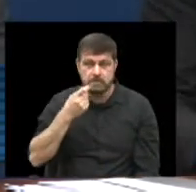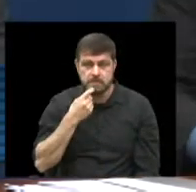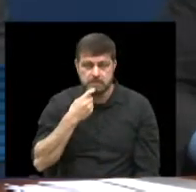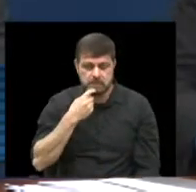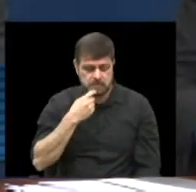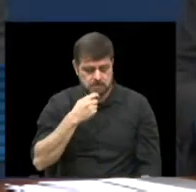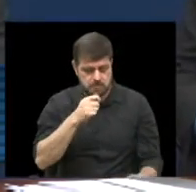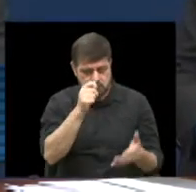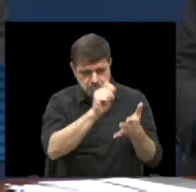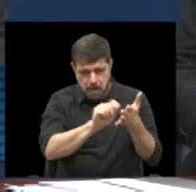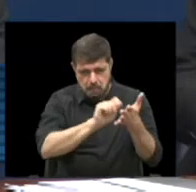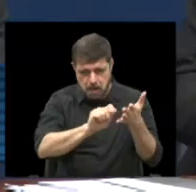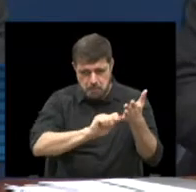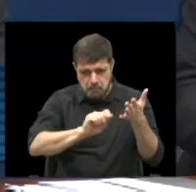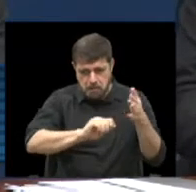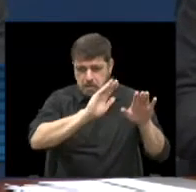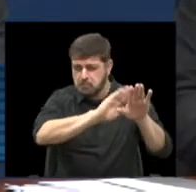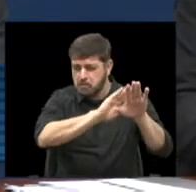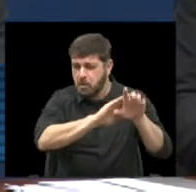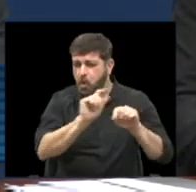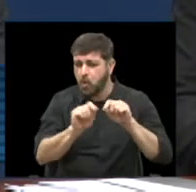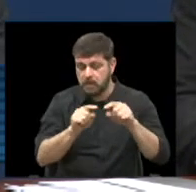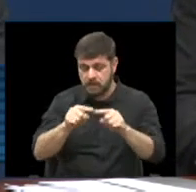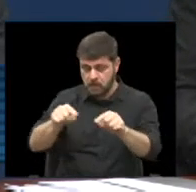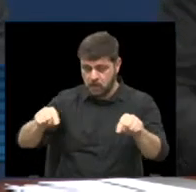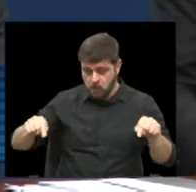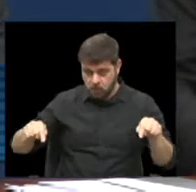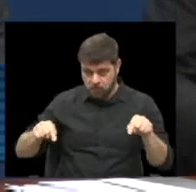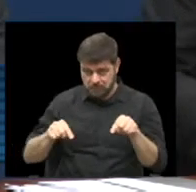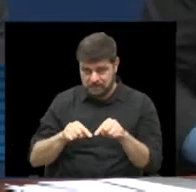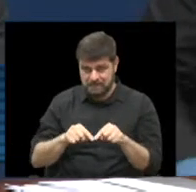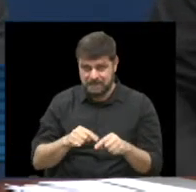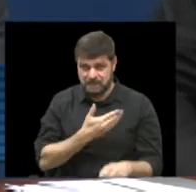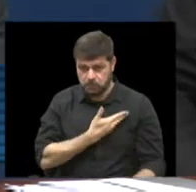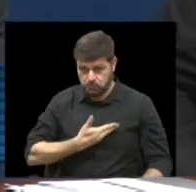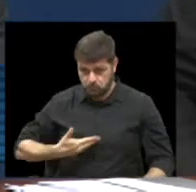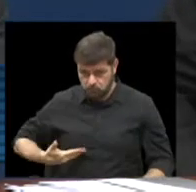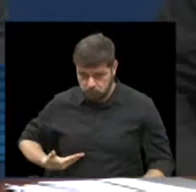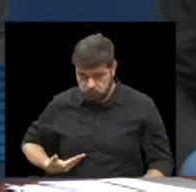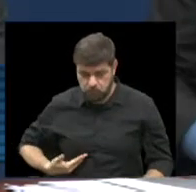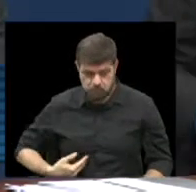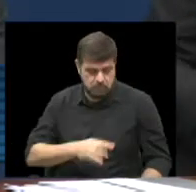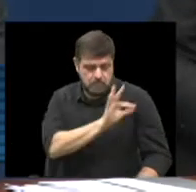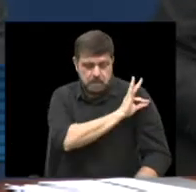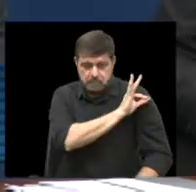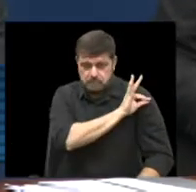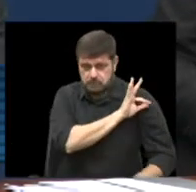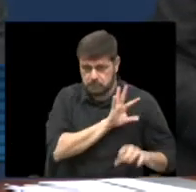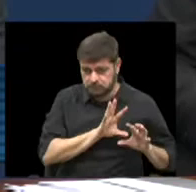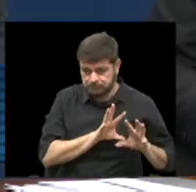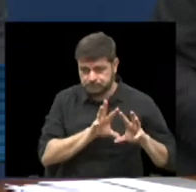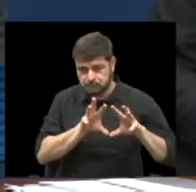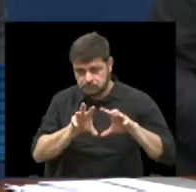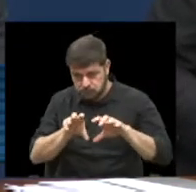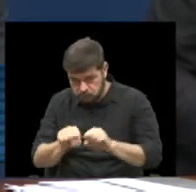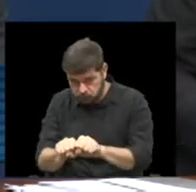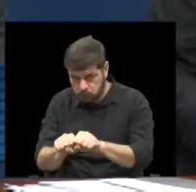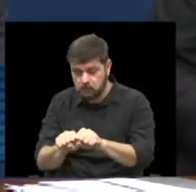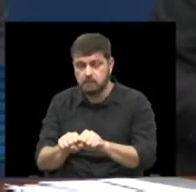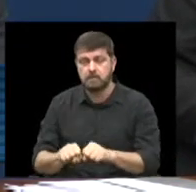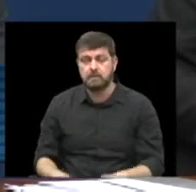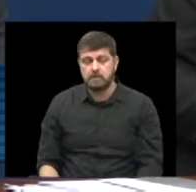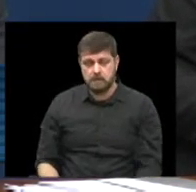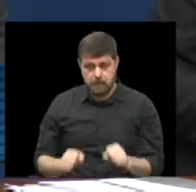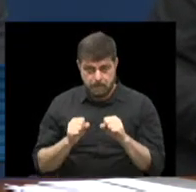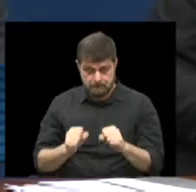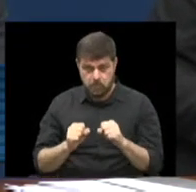prefeito municipal, que desincorpora da classe de bens públicos de uso comum do povo e transfere para a classe de bens